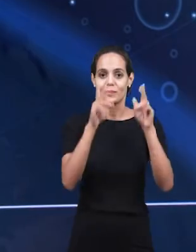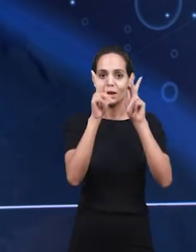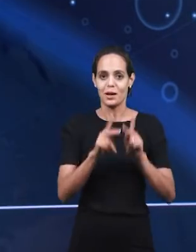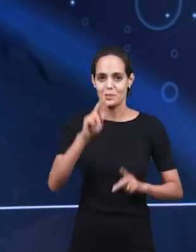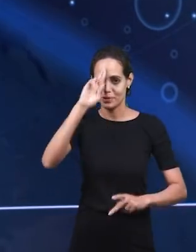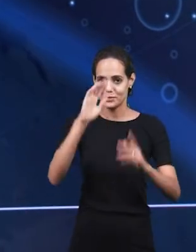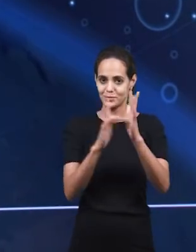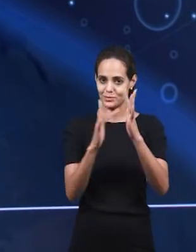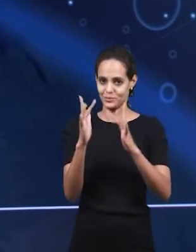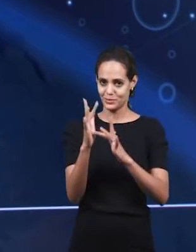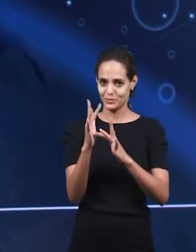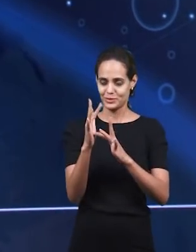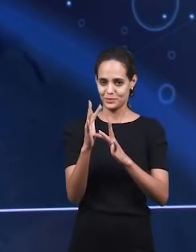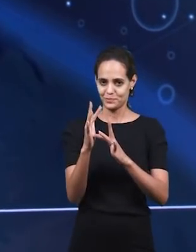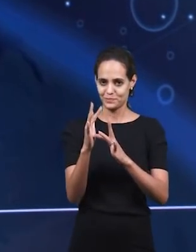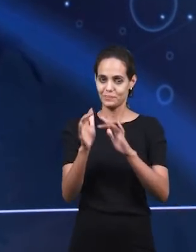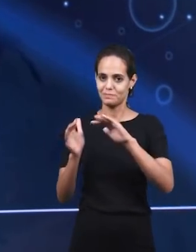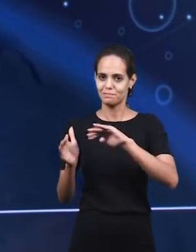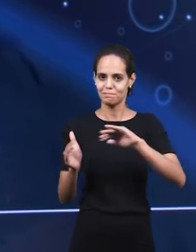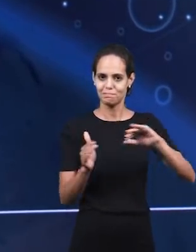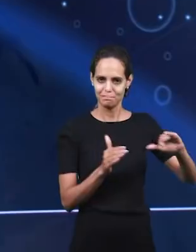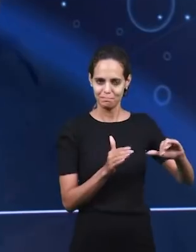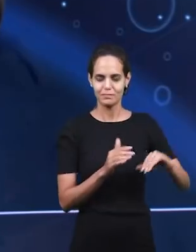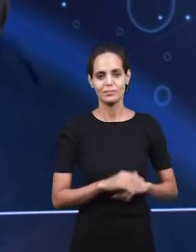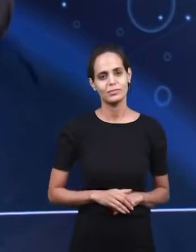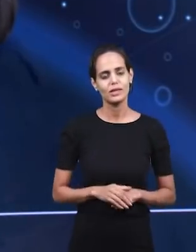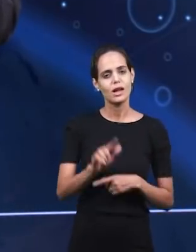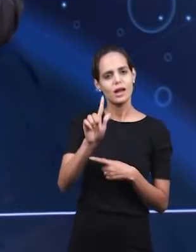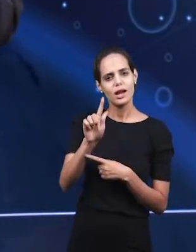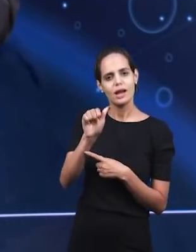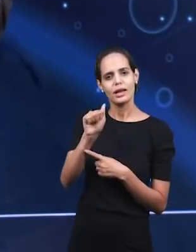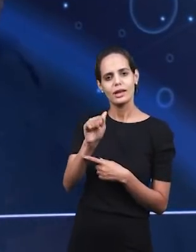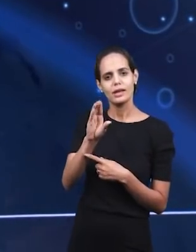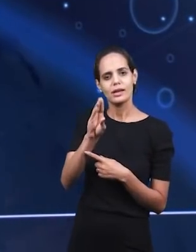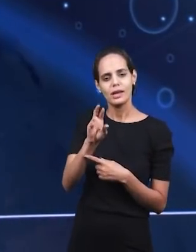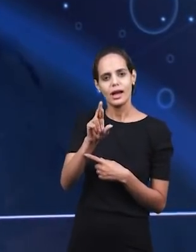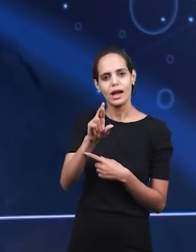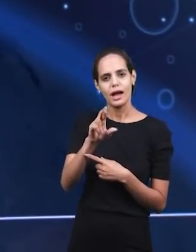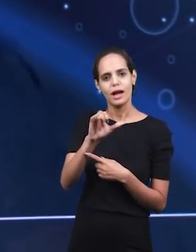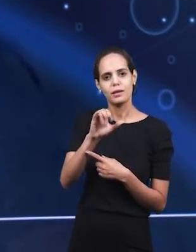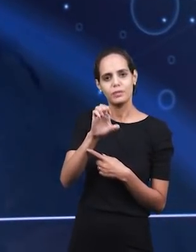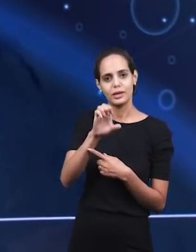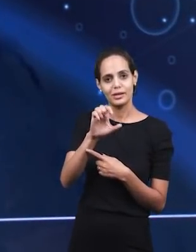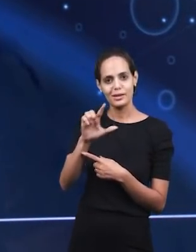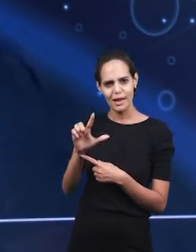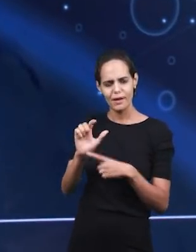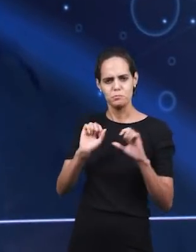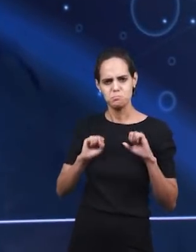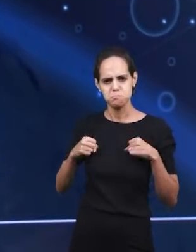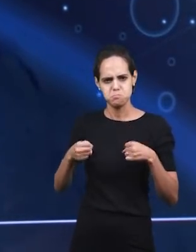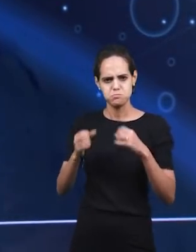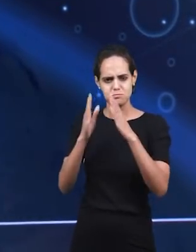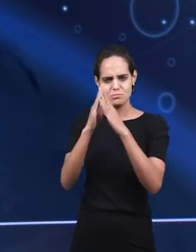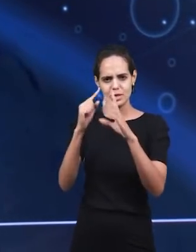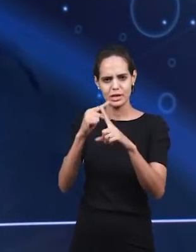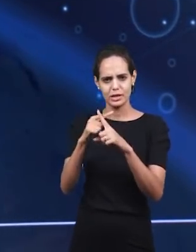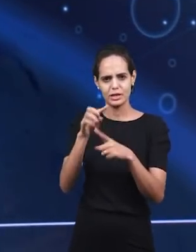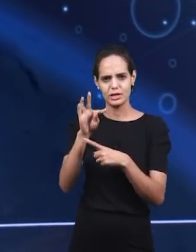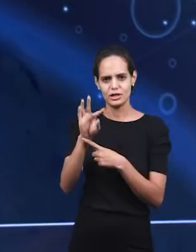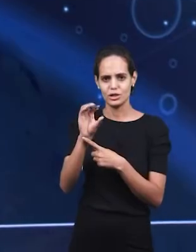Lord. Gabriel, na verdade, os estudos da escola bíblica têm sido edificantes para a igreja em Toronto,